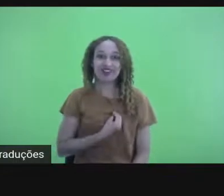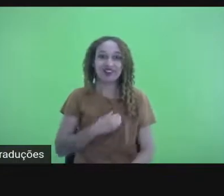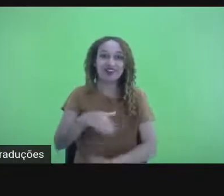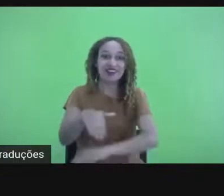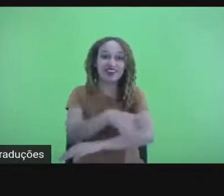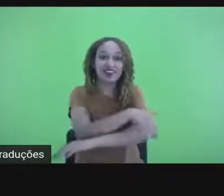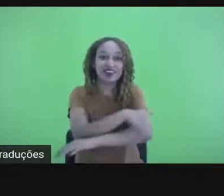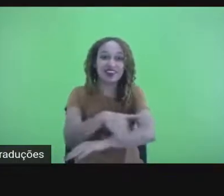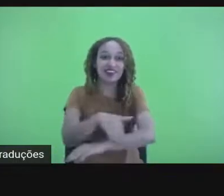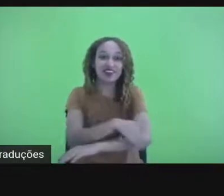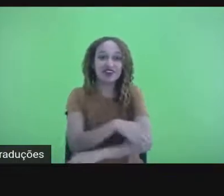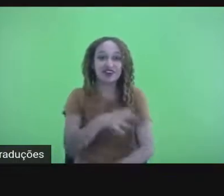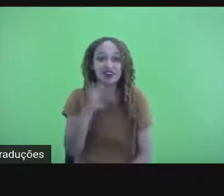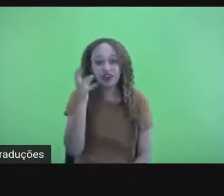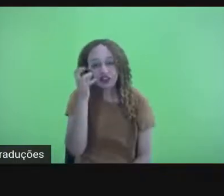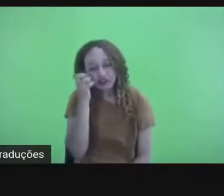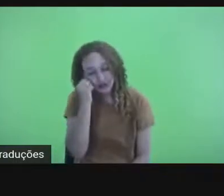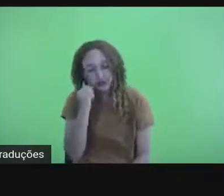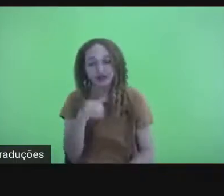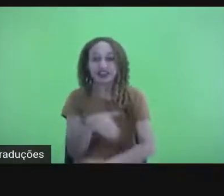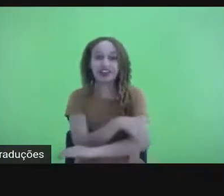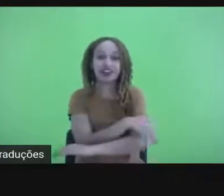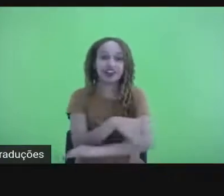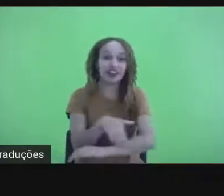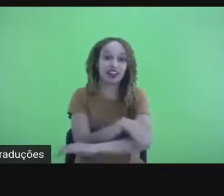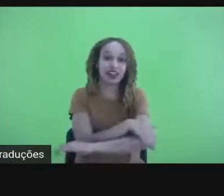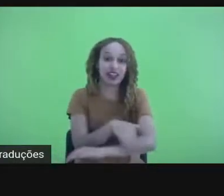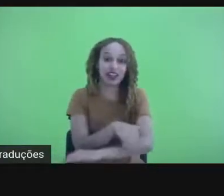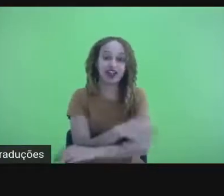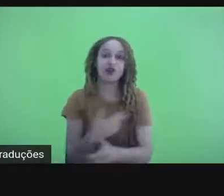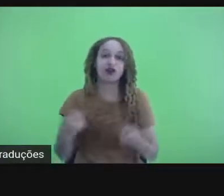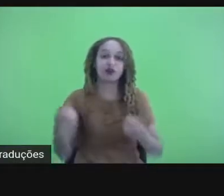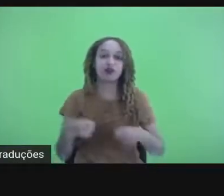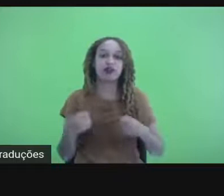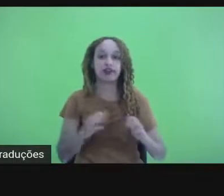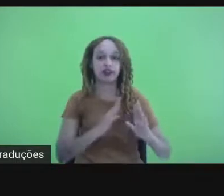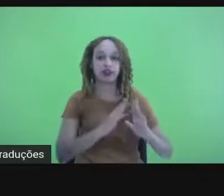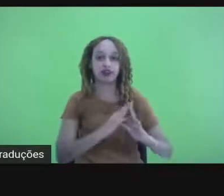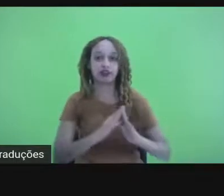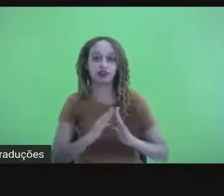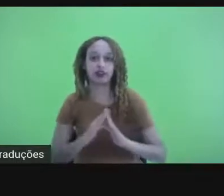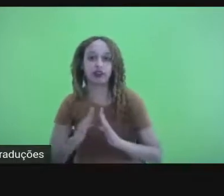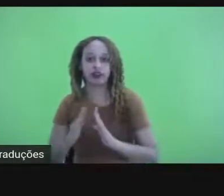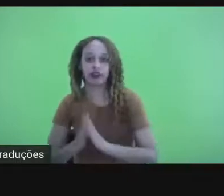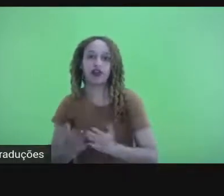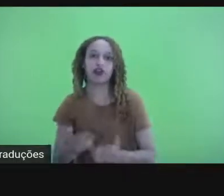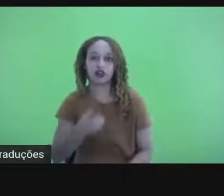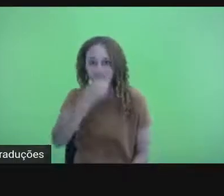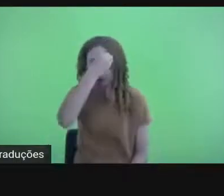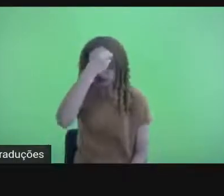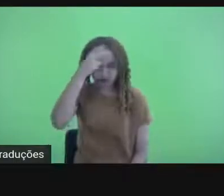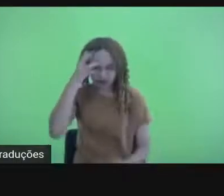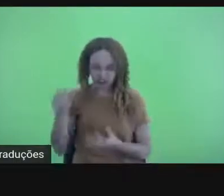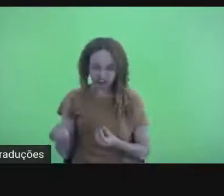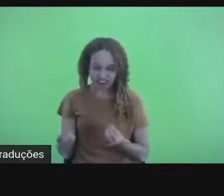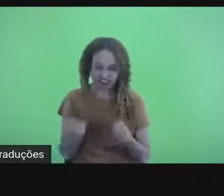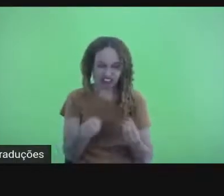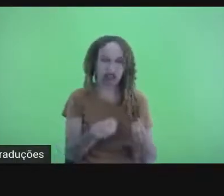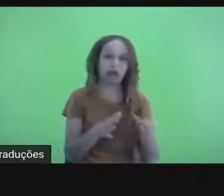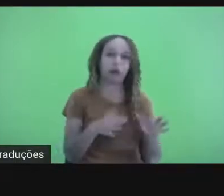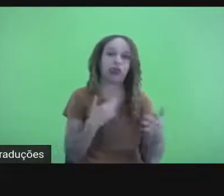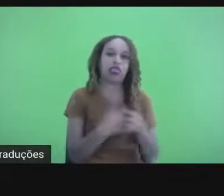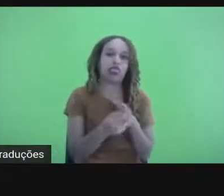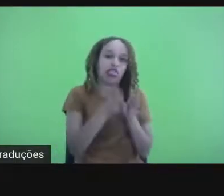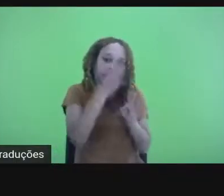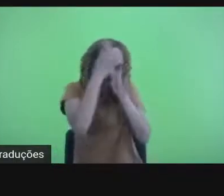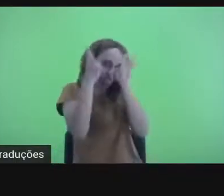dormem na rua, eles dependem dos albergues que as prefeituras mal e porcamente oferecem. Né? E aí, quando você vai olhar